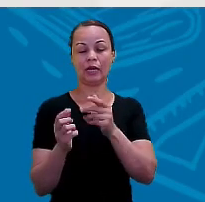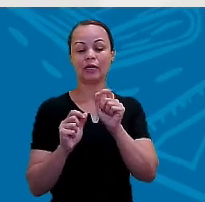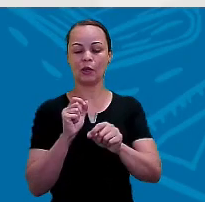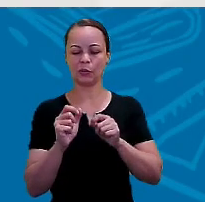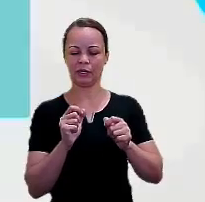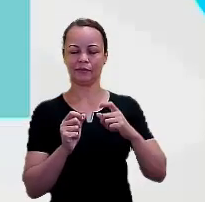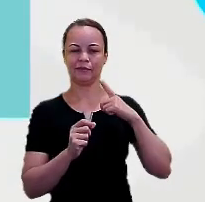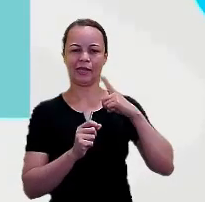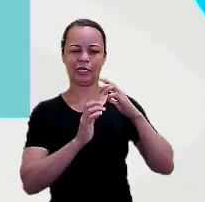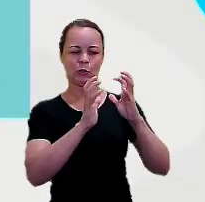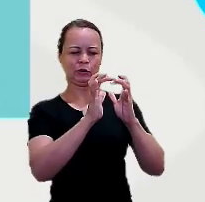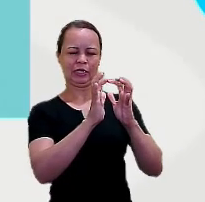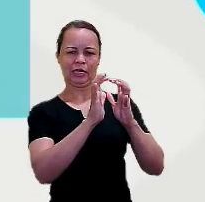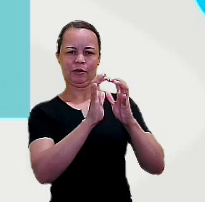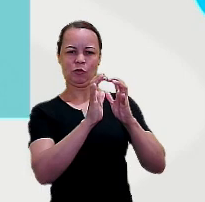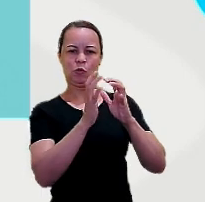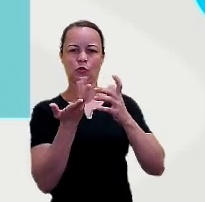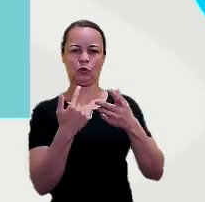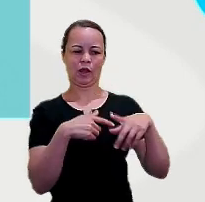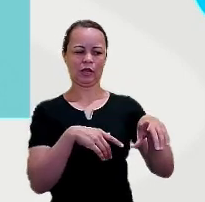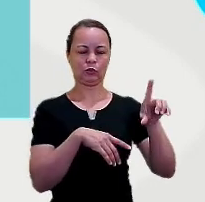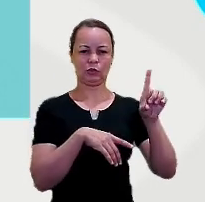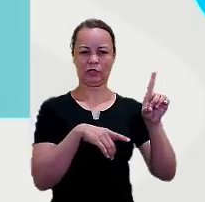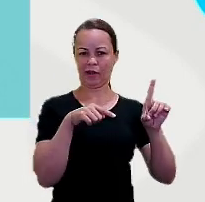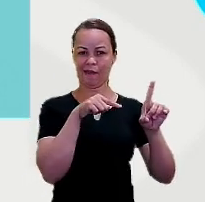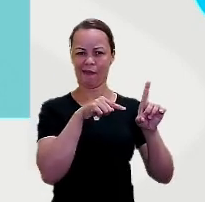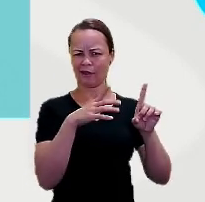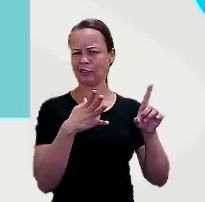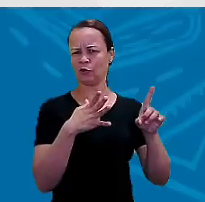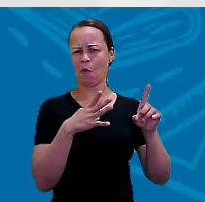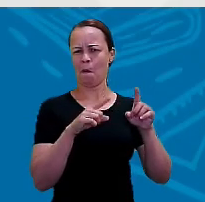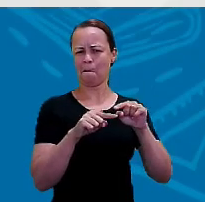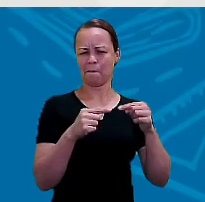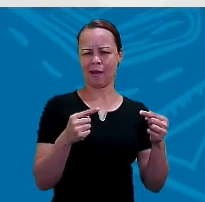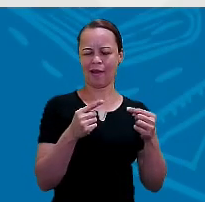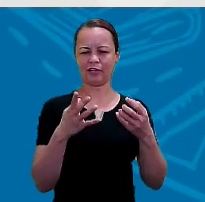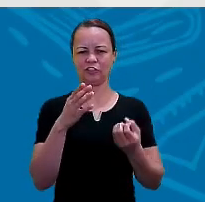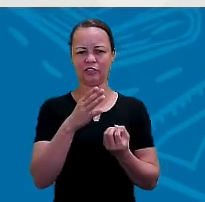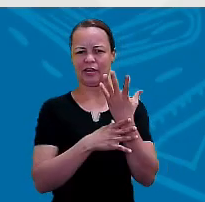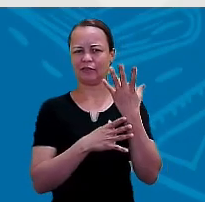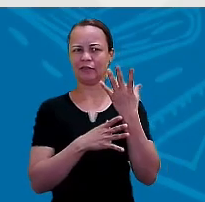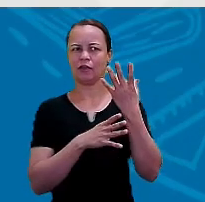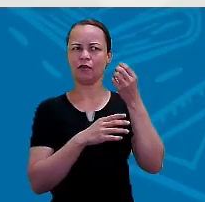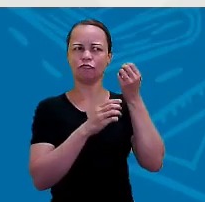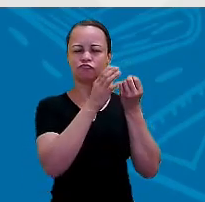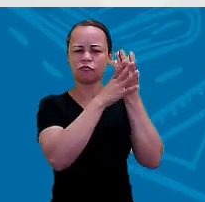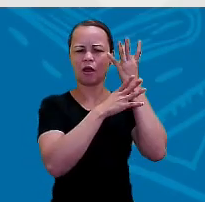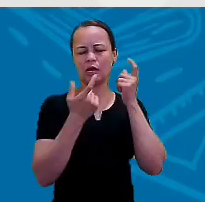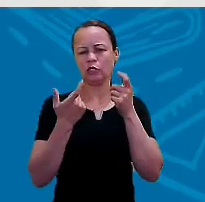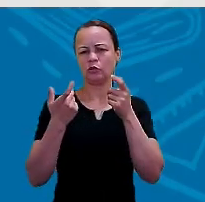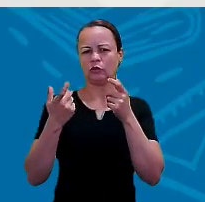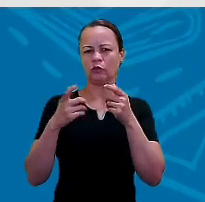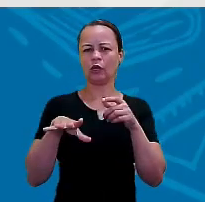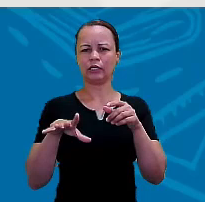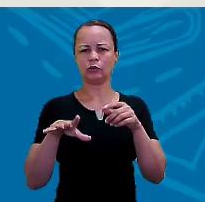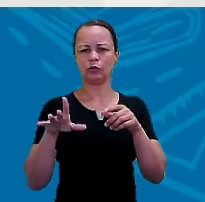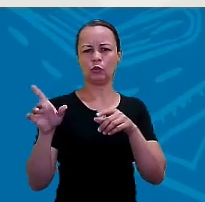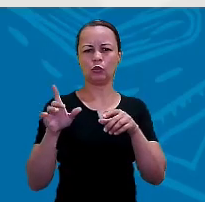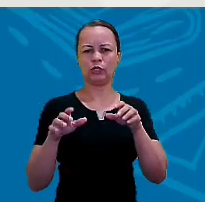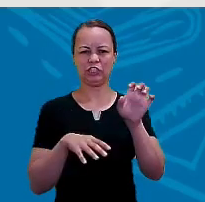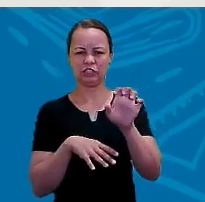cérebro do lado direito, o cérebro do lado direito mais criativo e o cérebro do lado esquerdo mais racional. Volta aqui